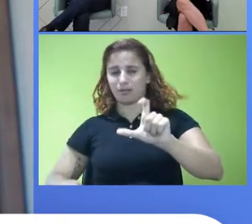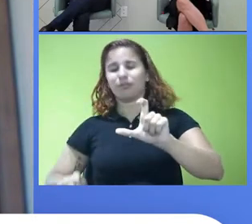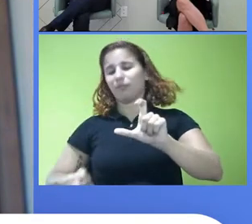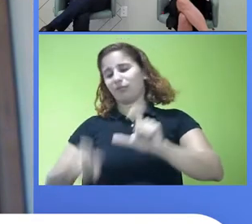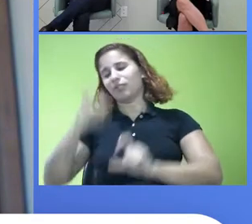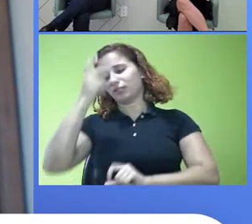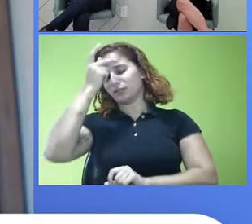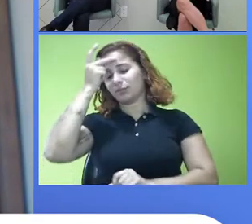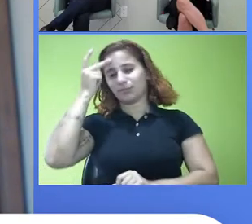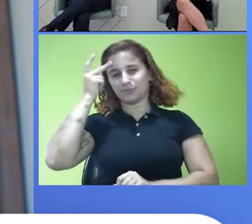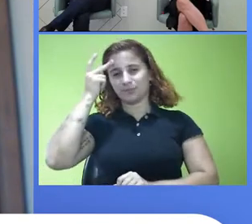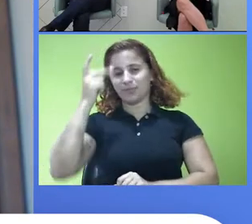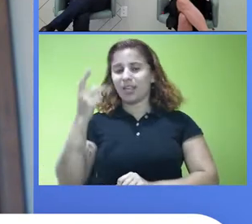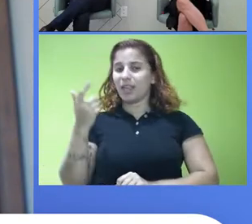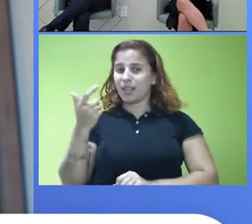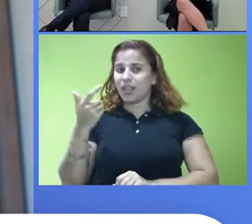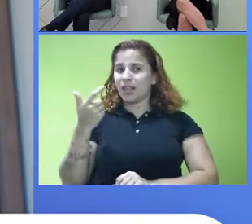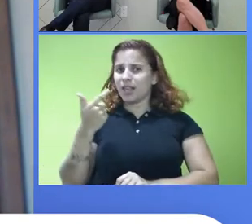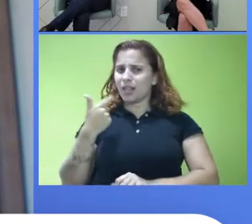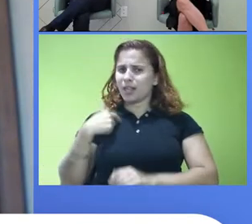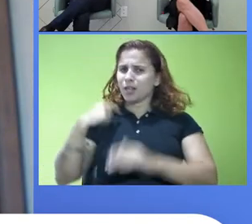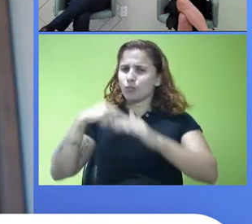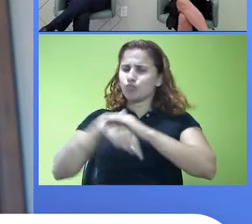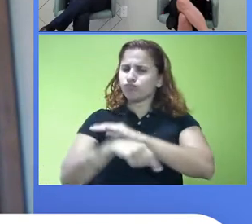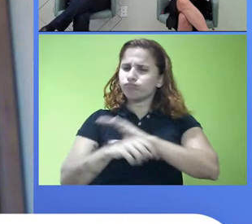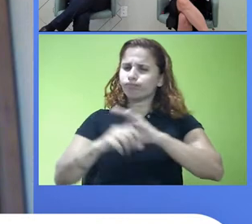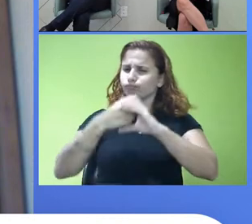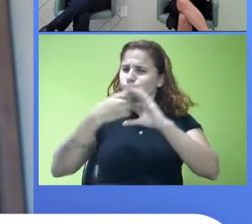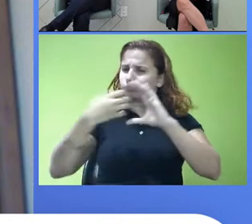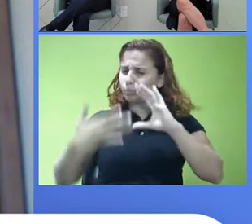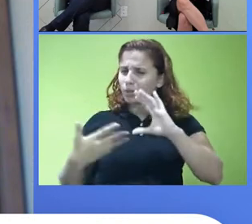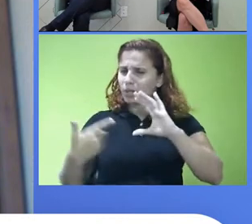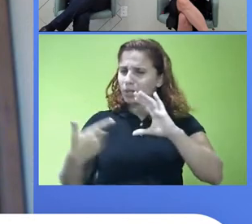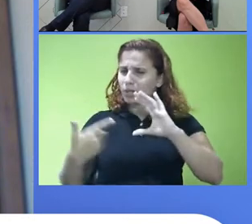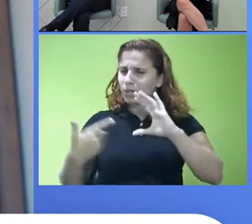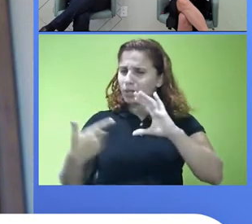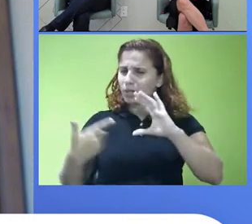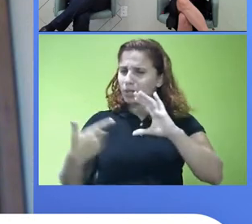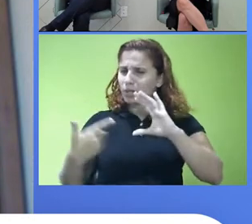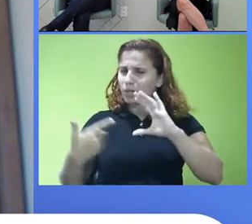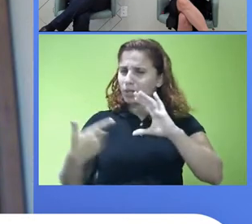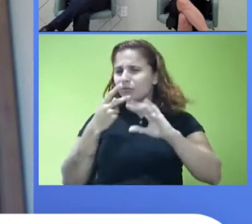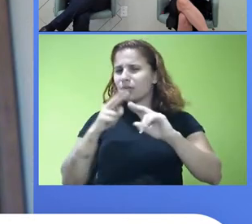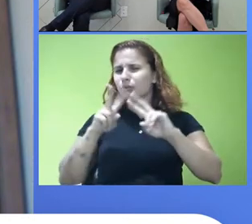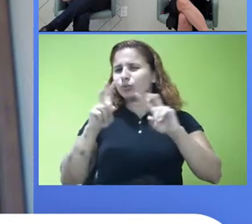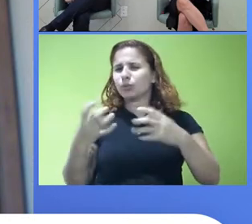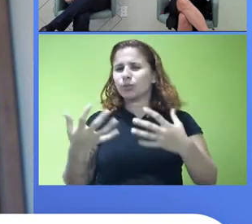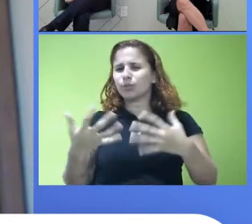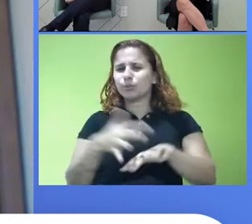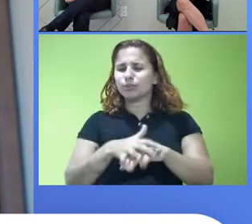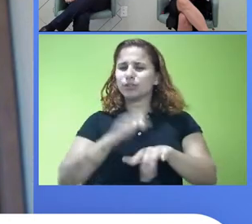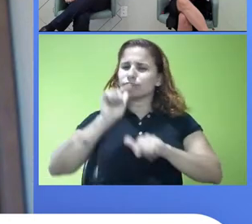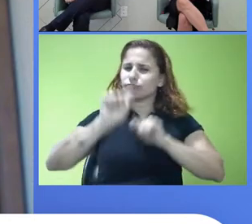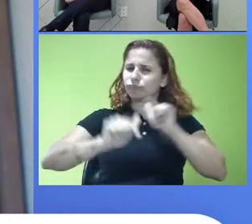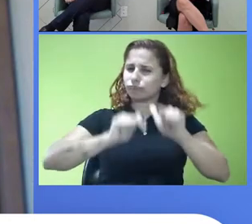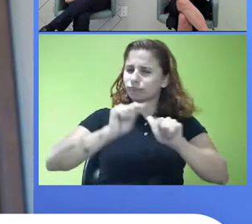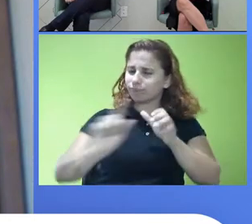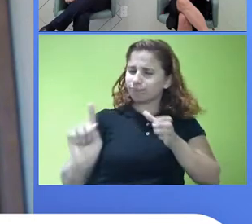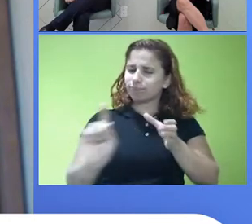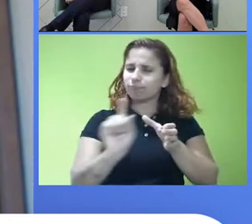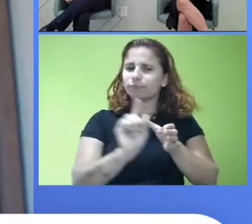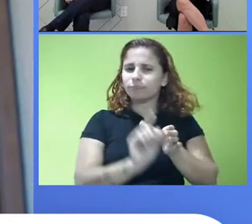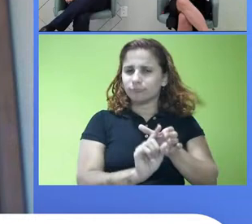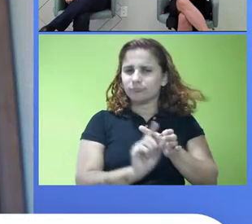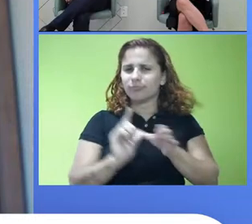insiro a inclusão no mercado de trabalho como algo que deve ser puxado pela política de assistência